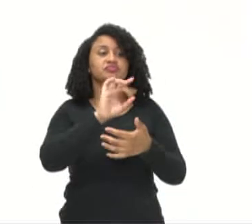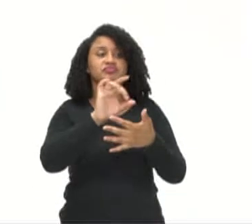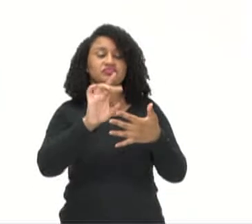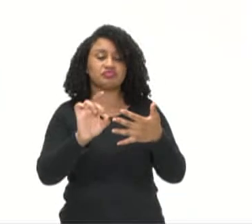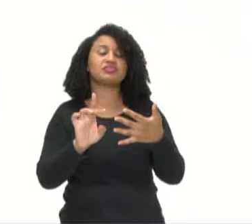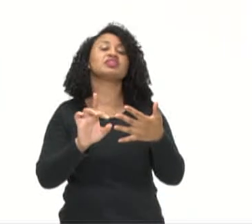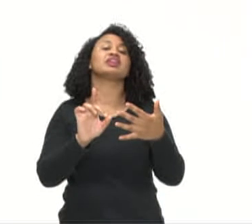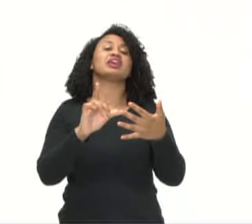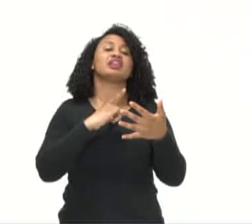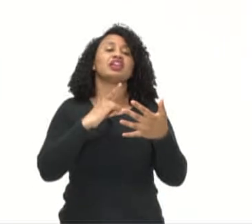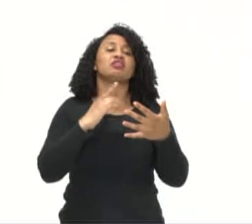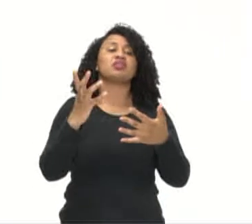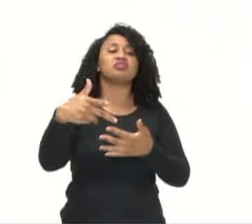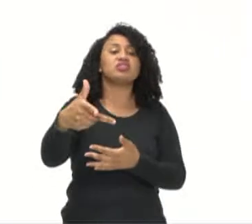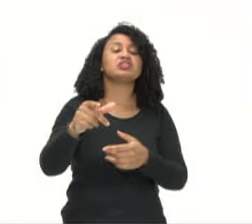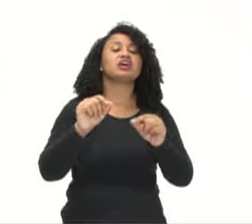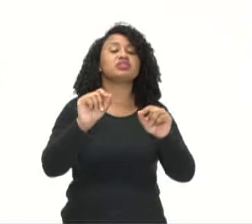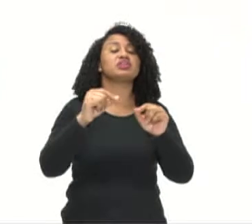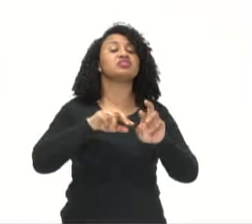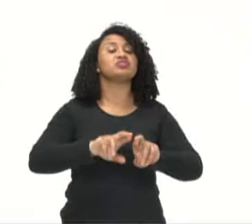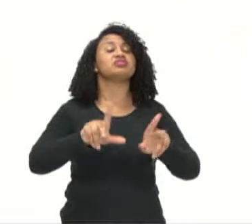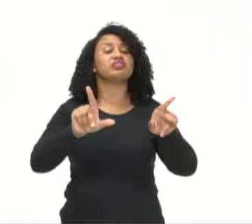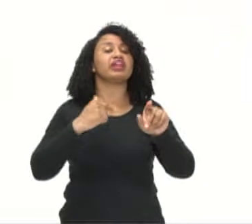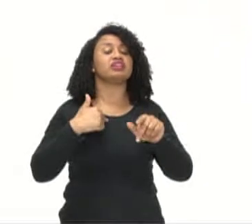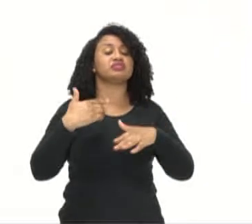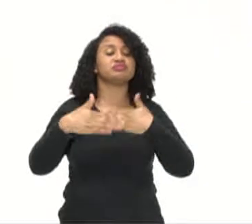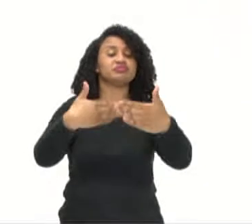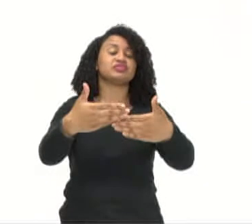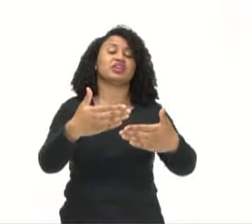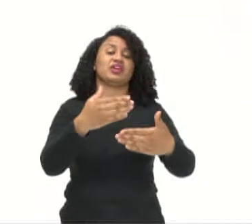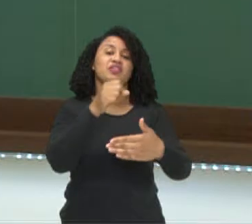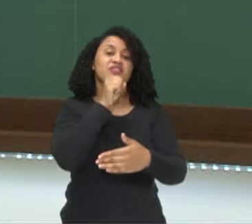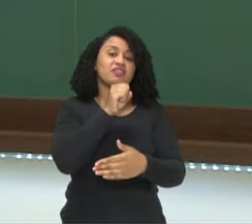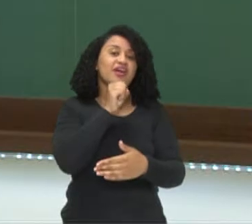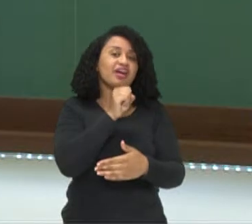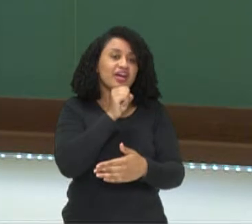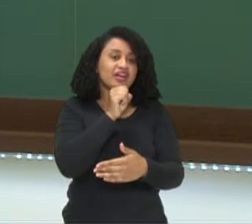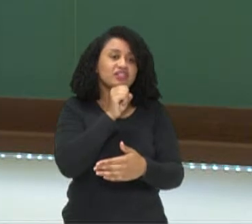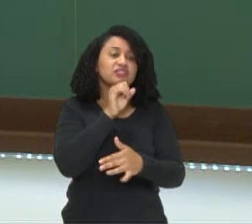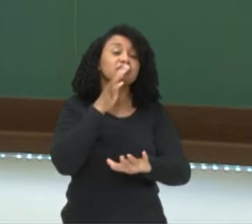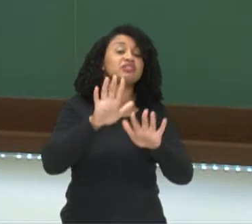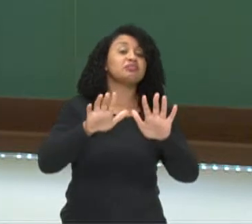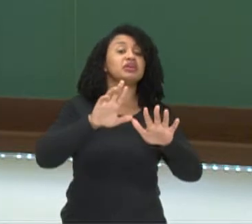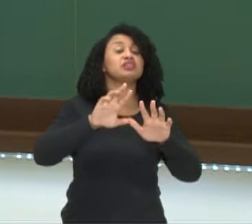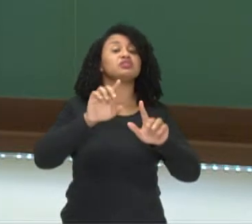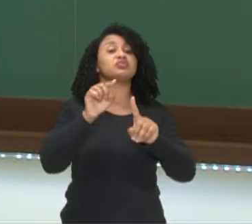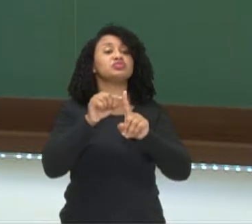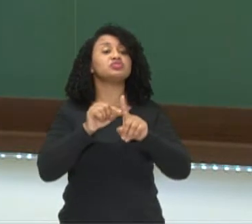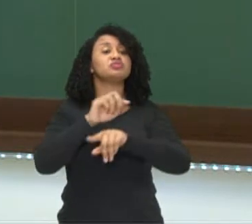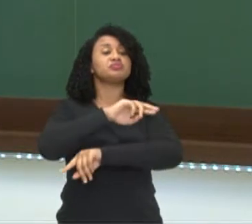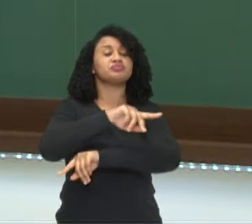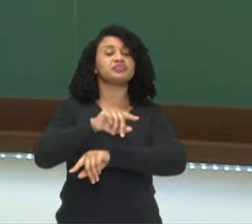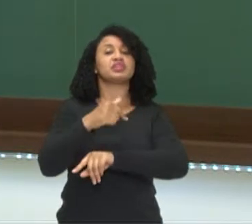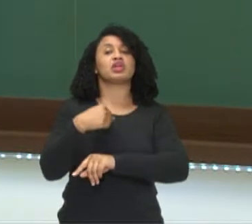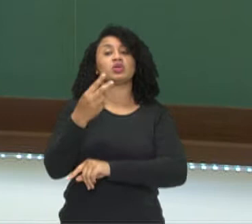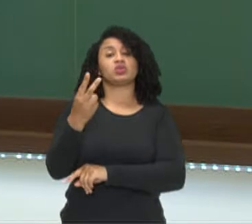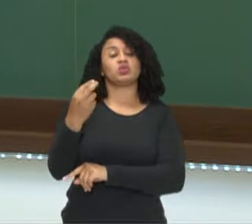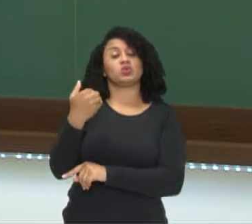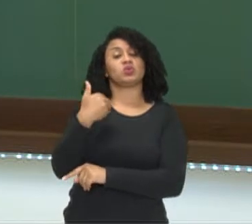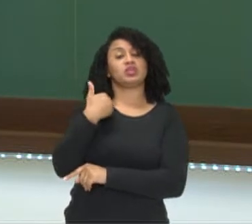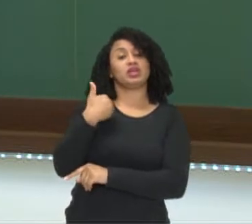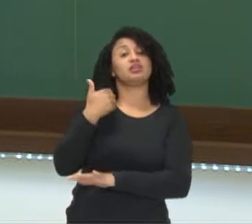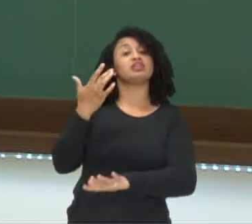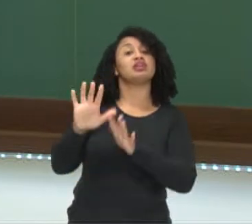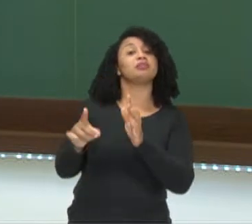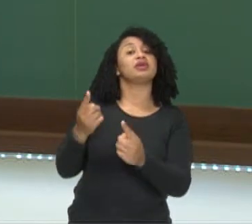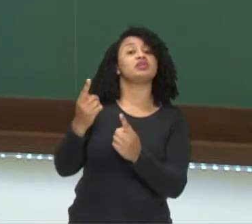uma velocidade diferente de avançar os anos. Ou seja, diferencia por raça, né? Então, um cão de 2 anos depende